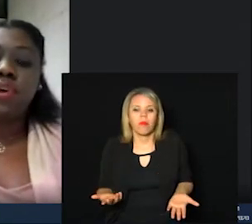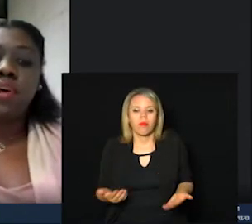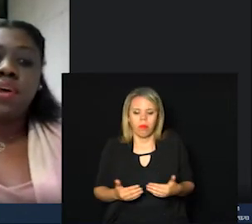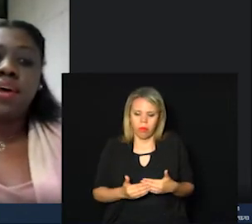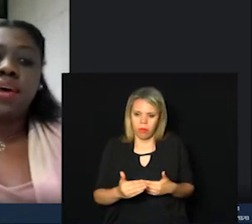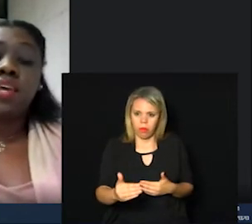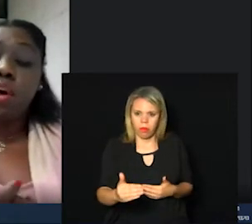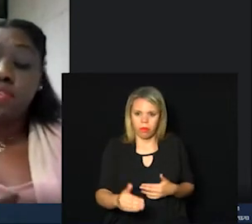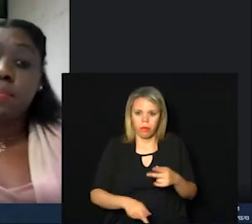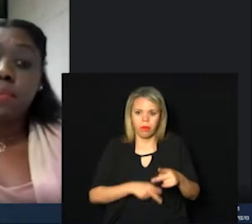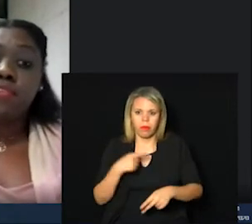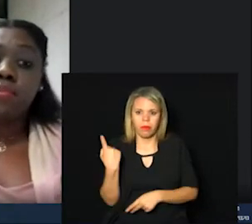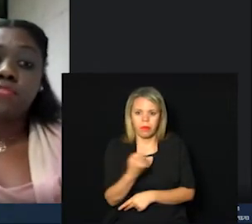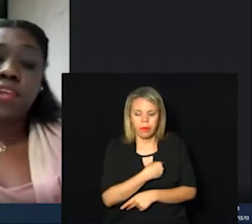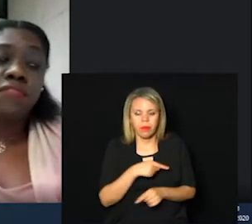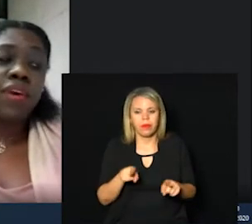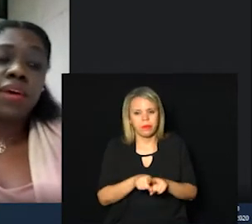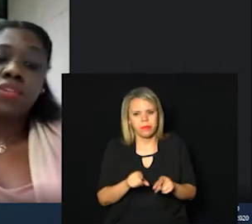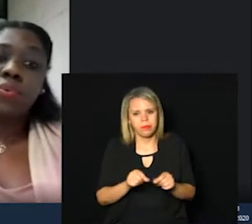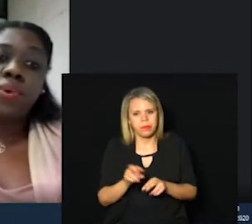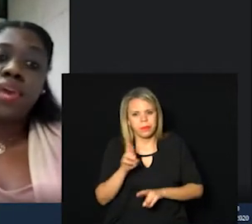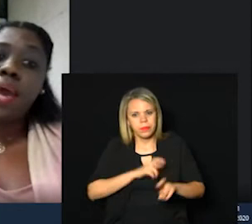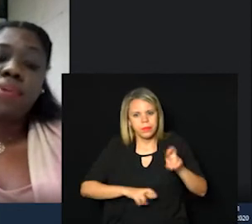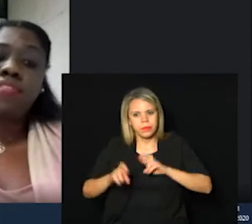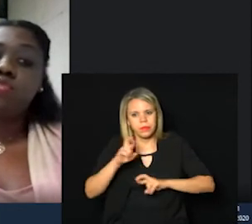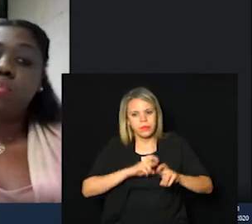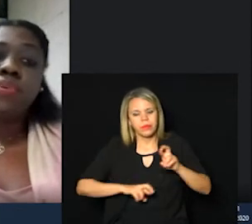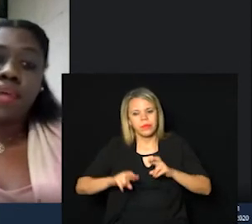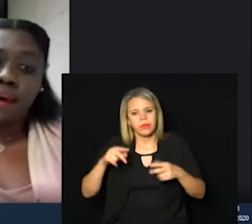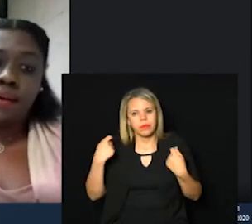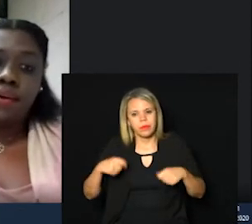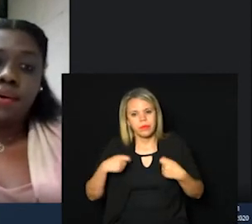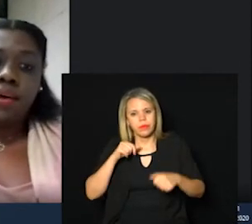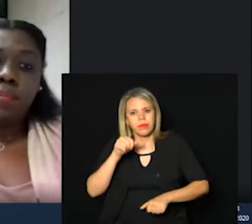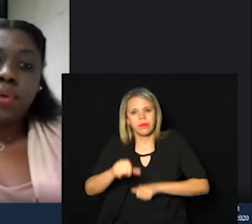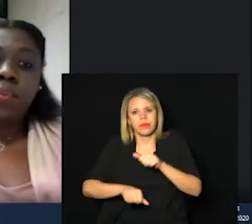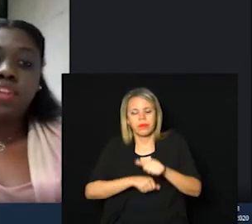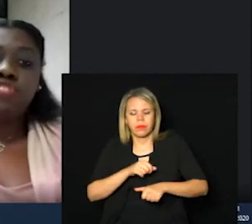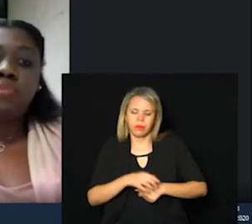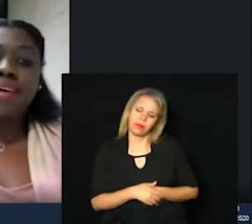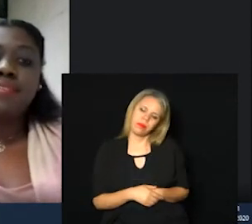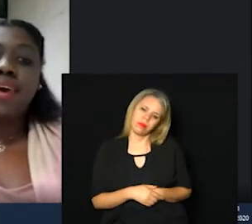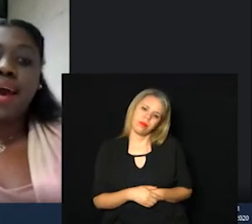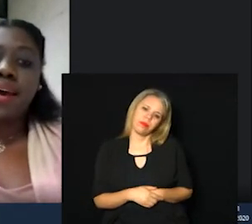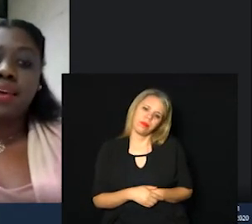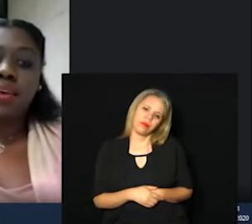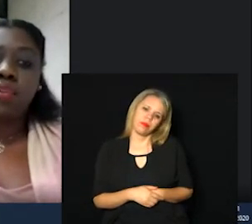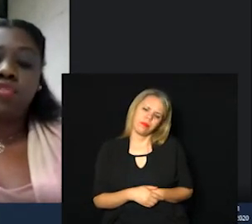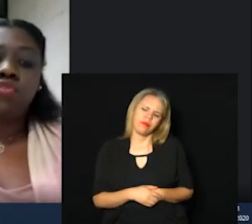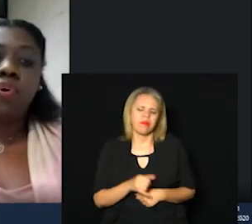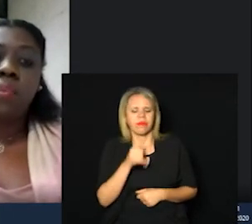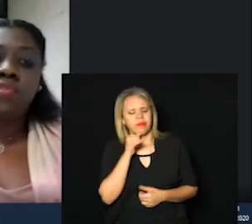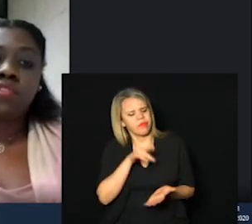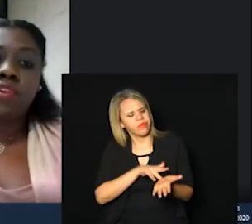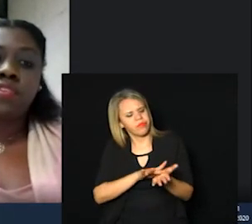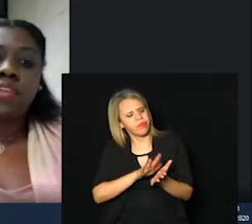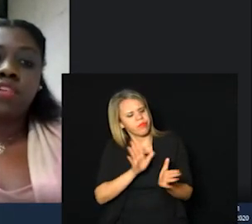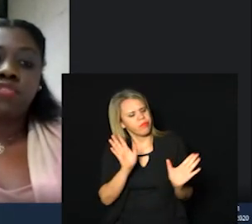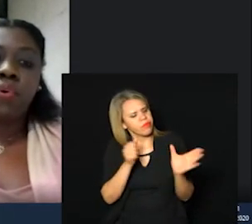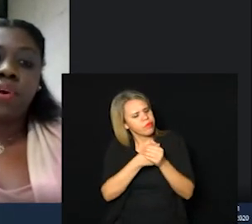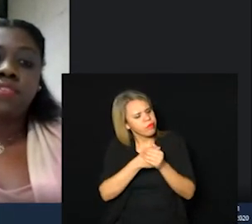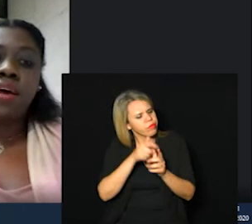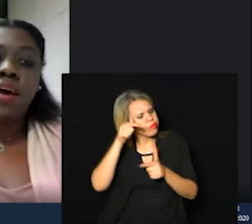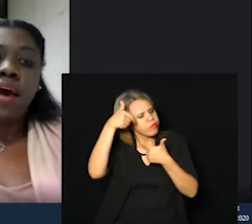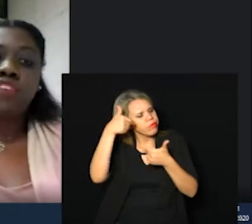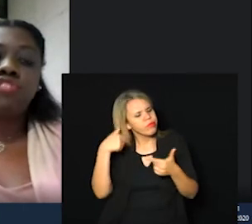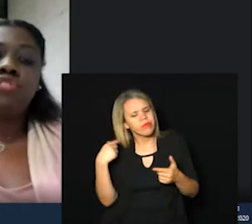disso que nós também vamos verificando o que é preciso mudar. Porque quando a gente mascara quem nós somos nas nossas